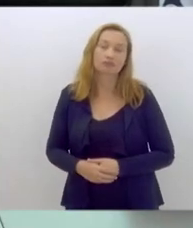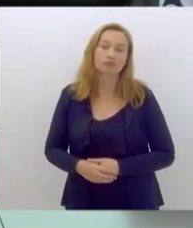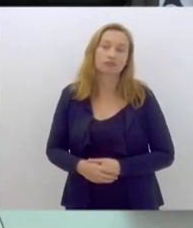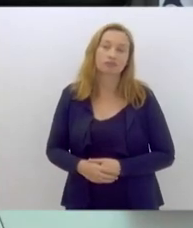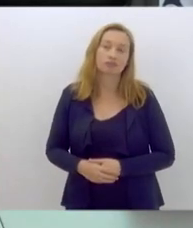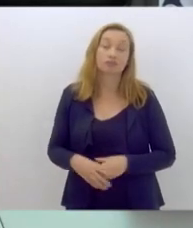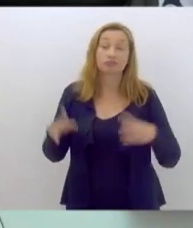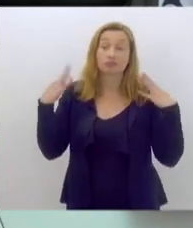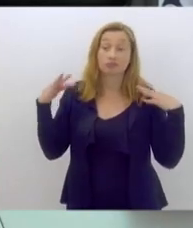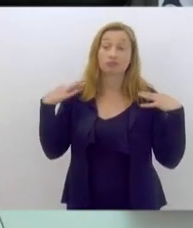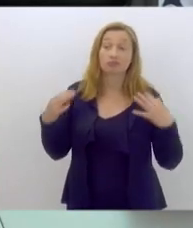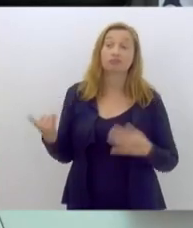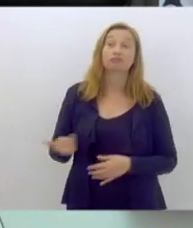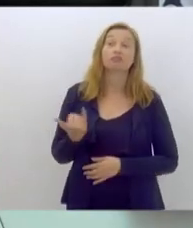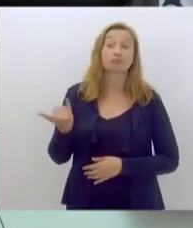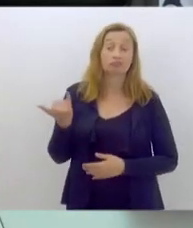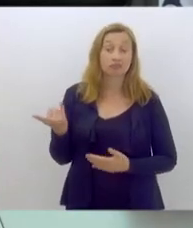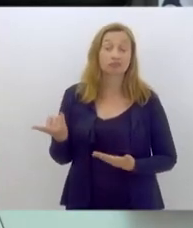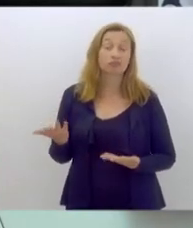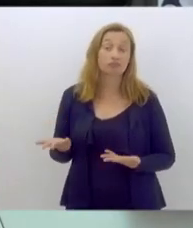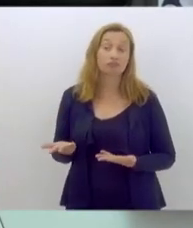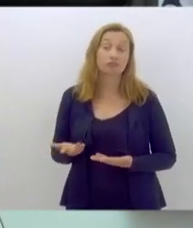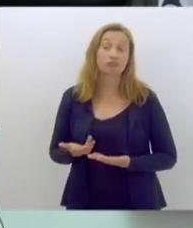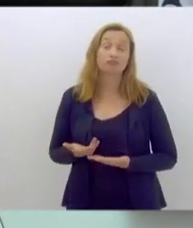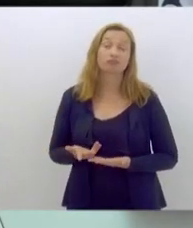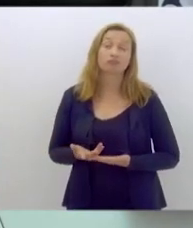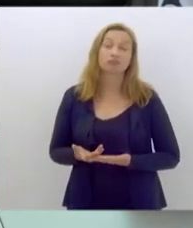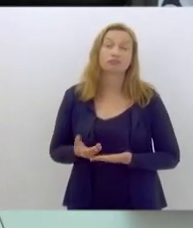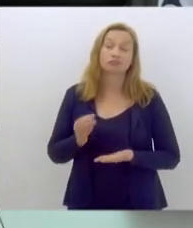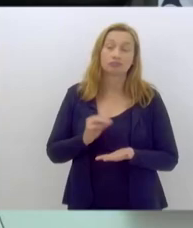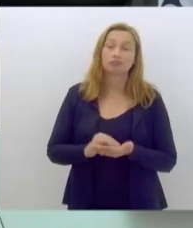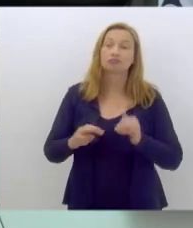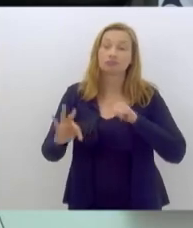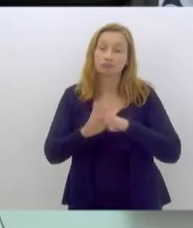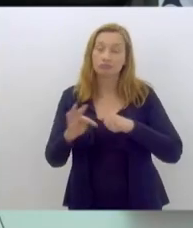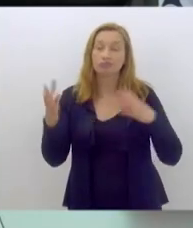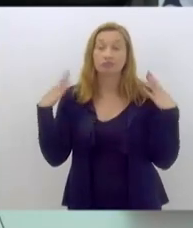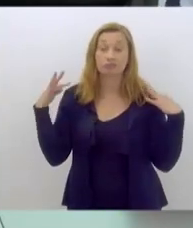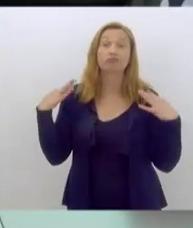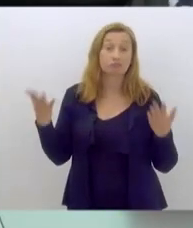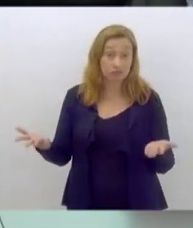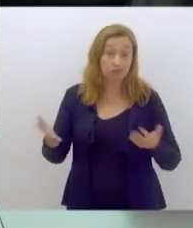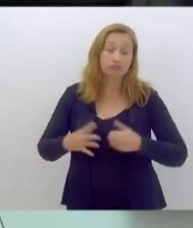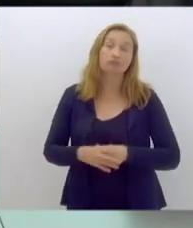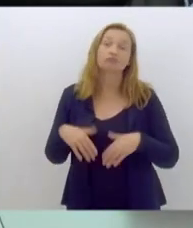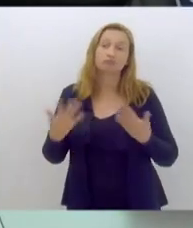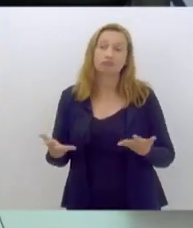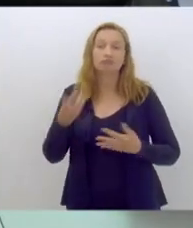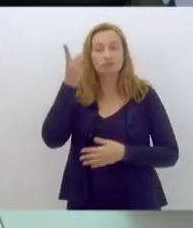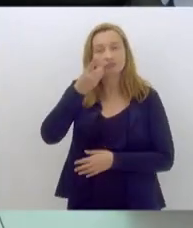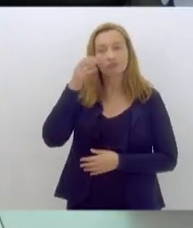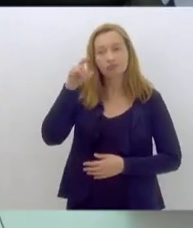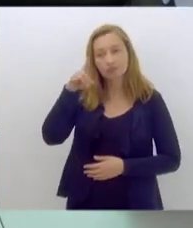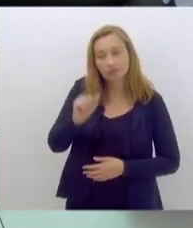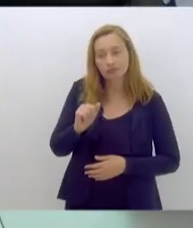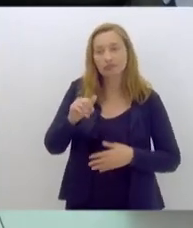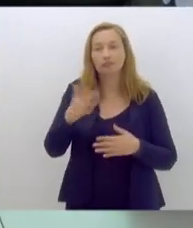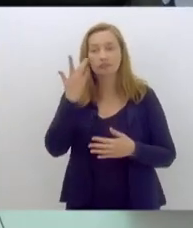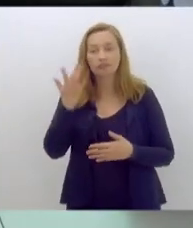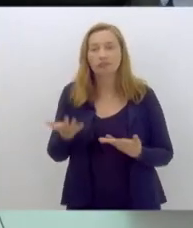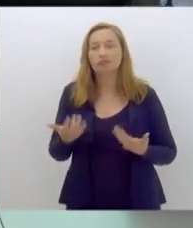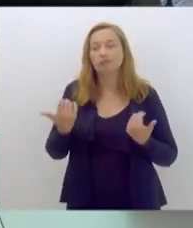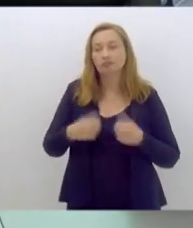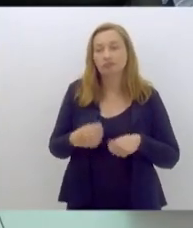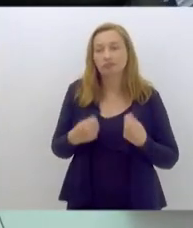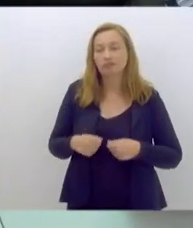que eu tô li muitas vezes é super valorizada do Estado mas tem que pegar estes técnicos de turismo na área de turismo quer dizer Enfim então Deputado canela quer dizer acho que a gente